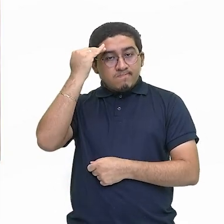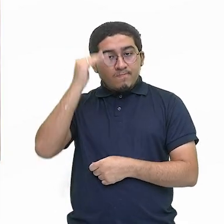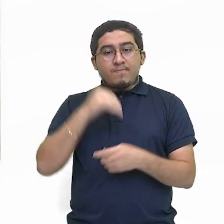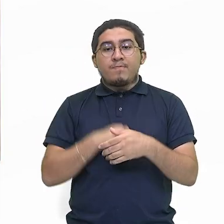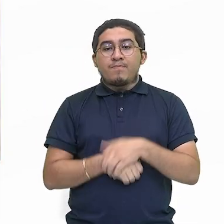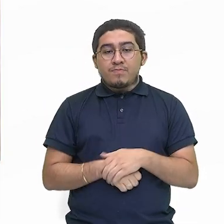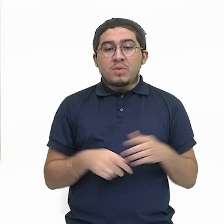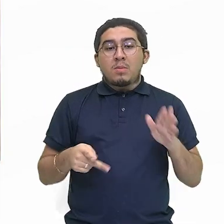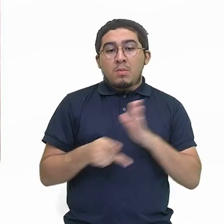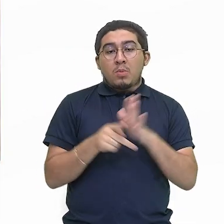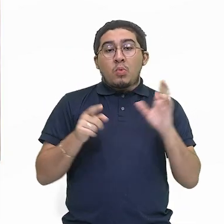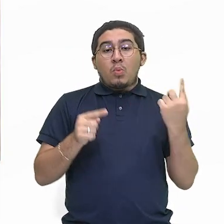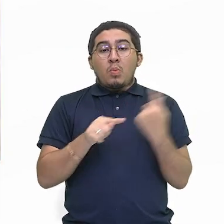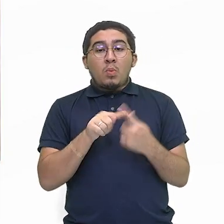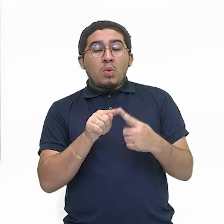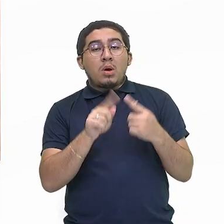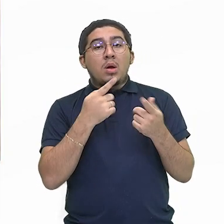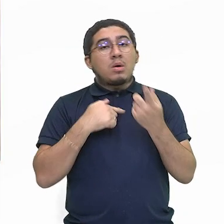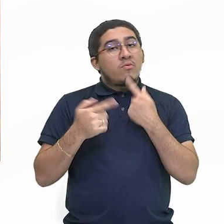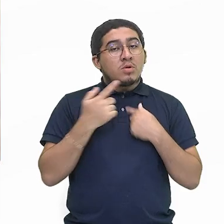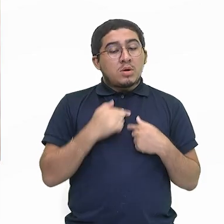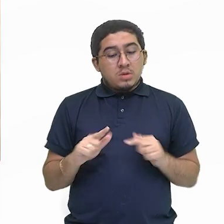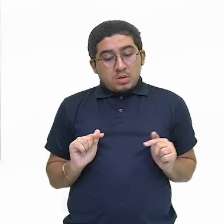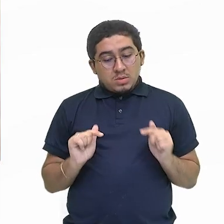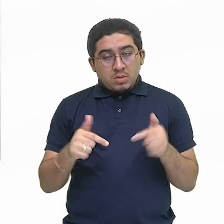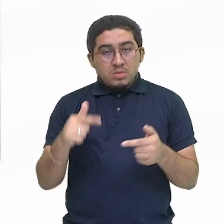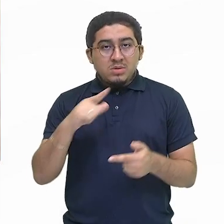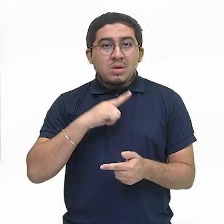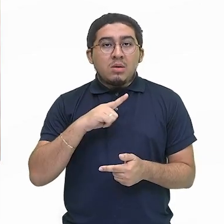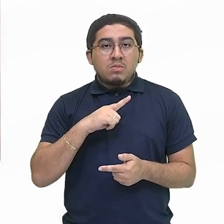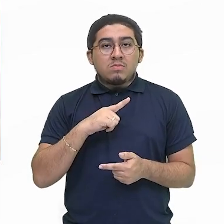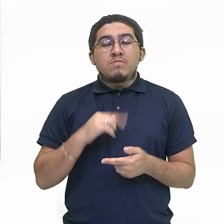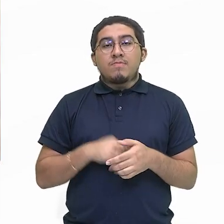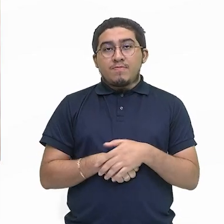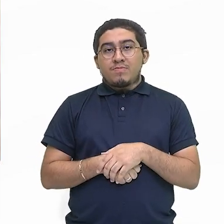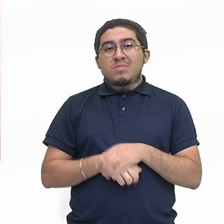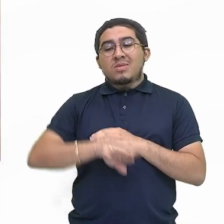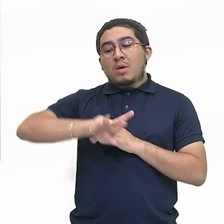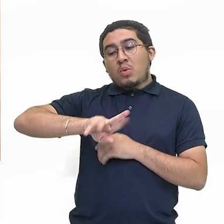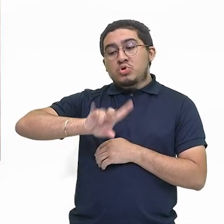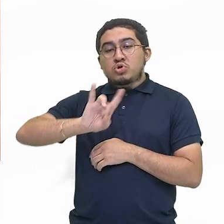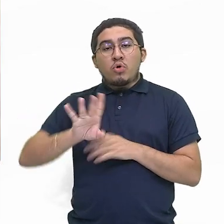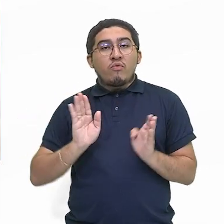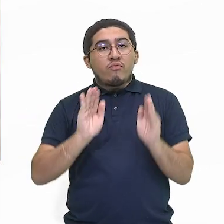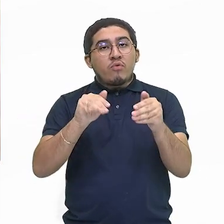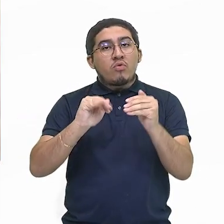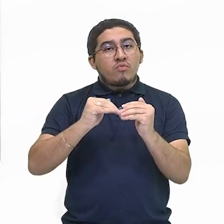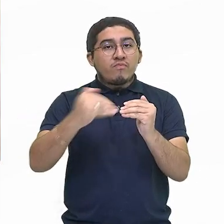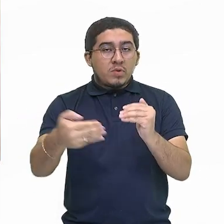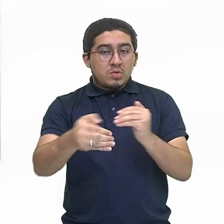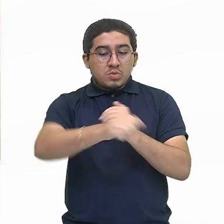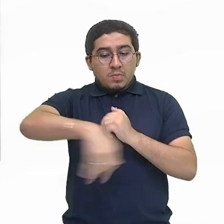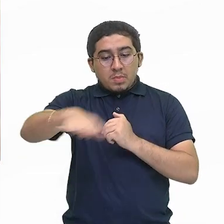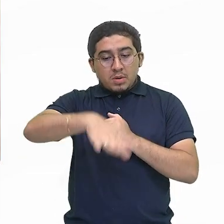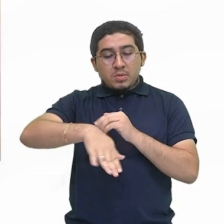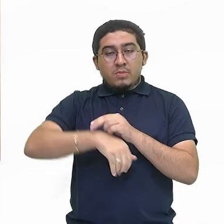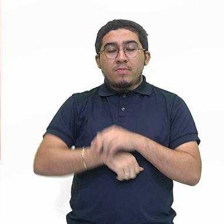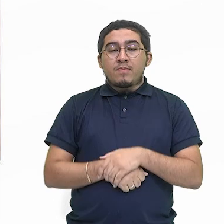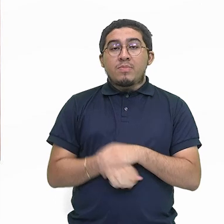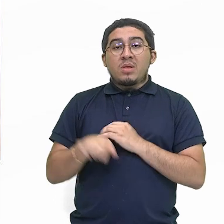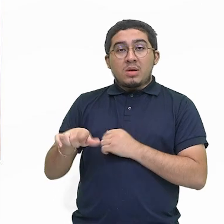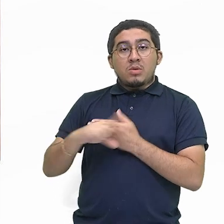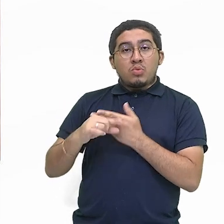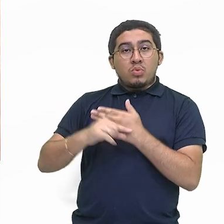enfatizando as razões internas que motivam suas ações, ao invés de apenas focar em fatores externos. Segundo Weber,